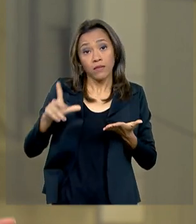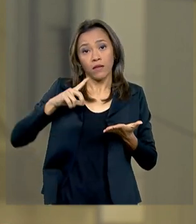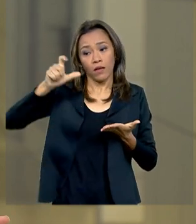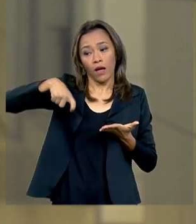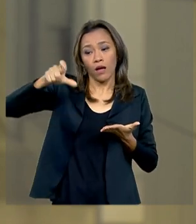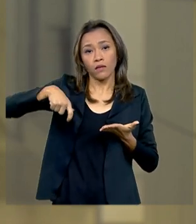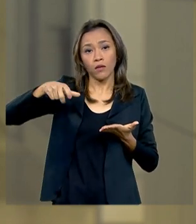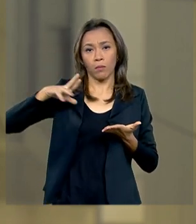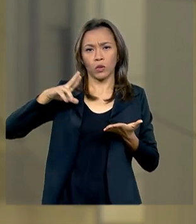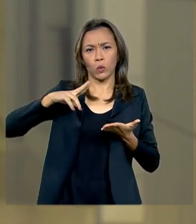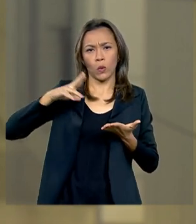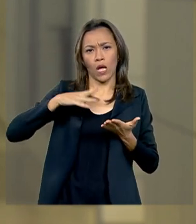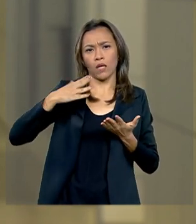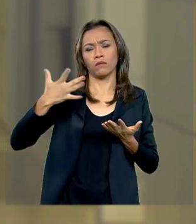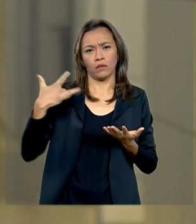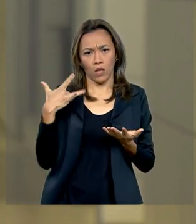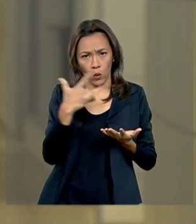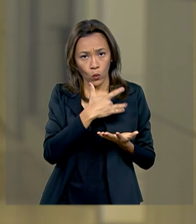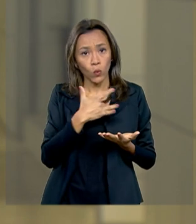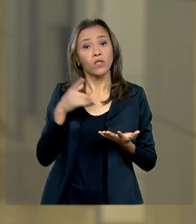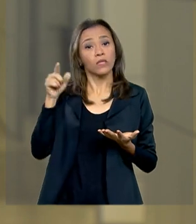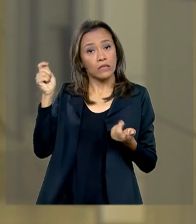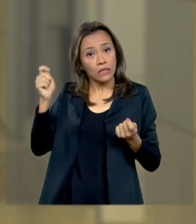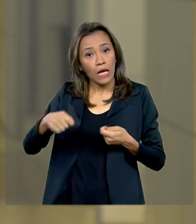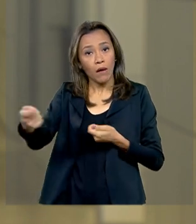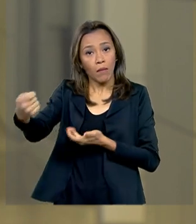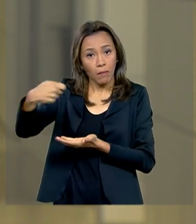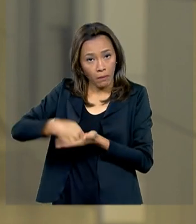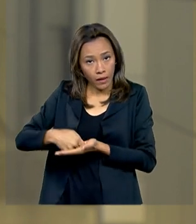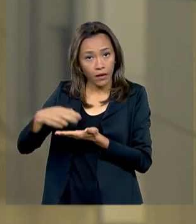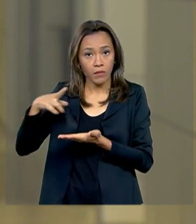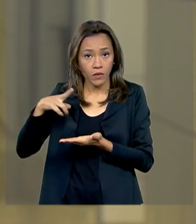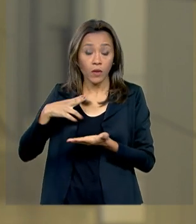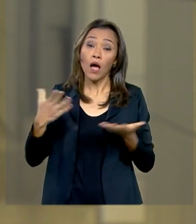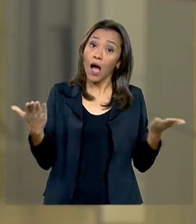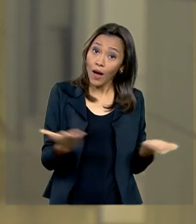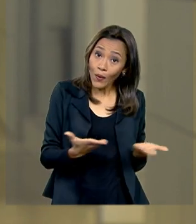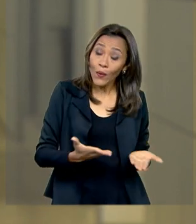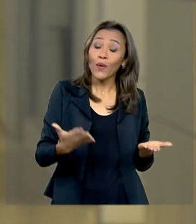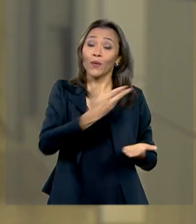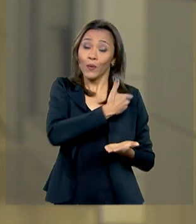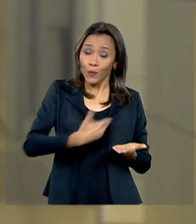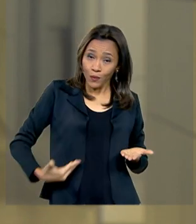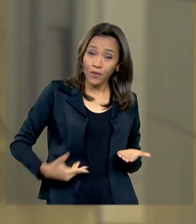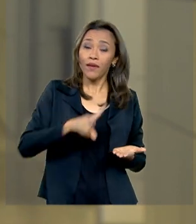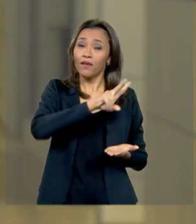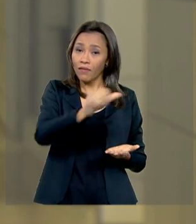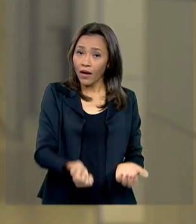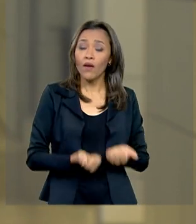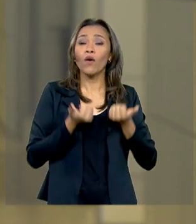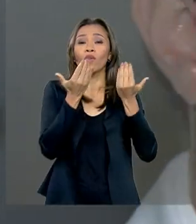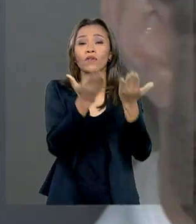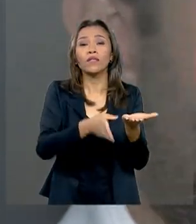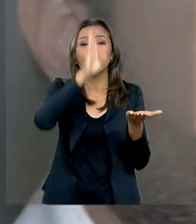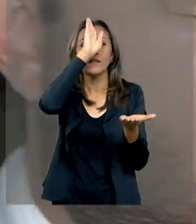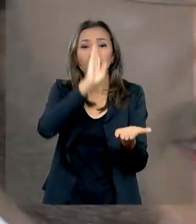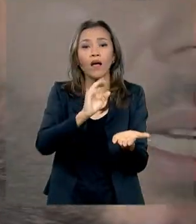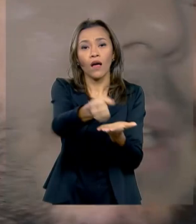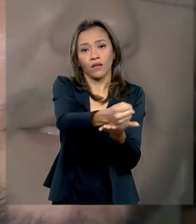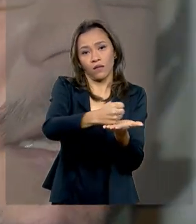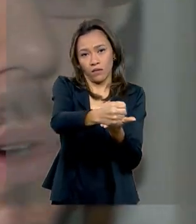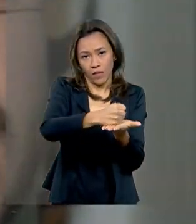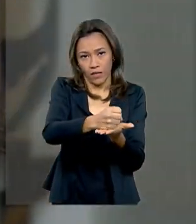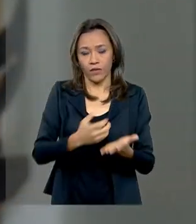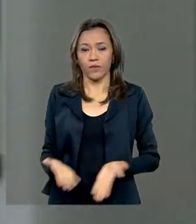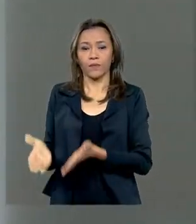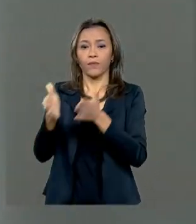cobre os custos. A novidade é que agora o sistema único de saúde também vai oferecer o remédio gratuitamente. A nova droga